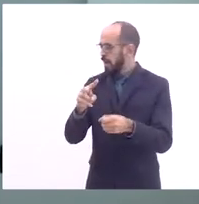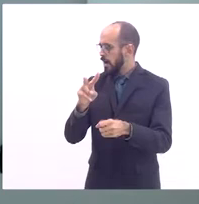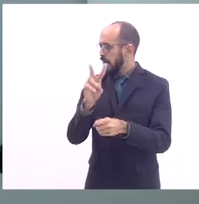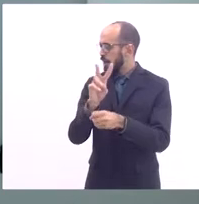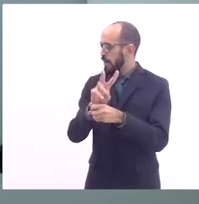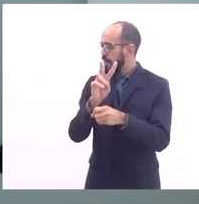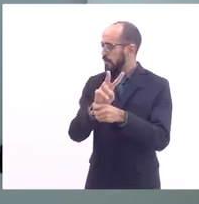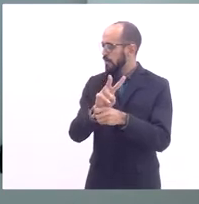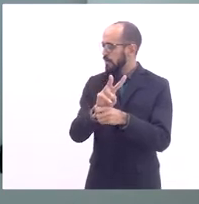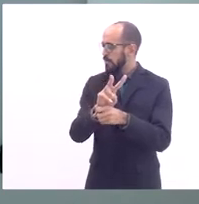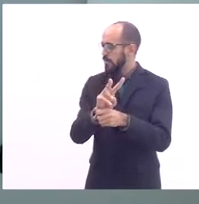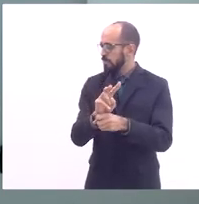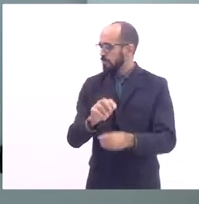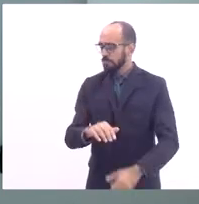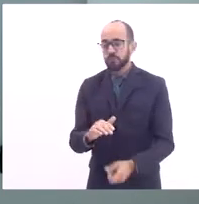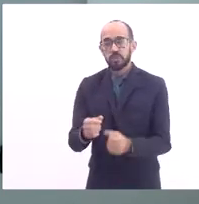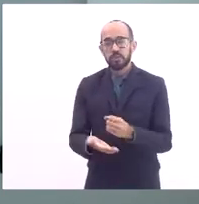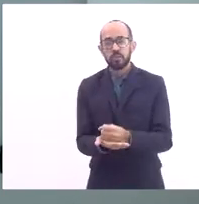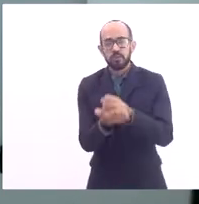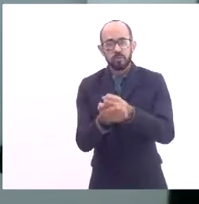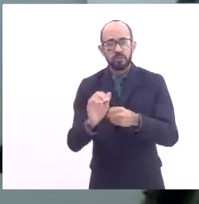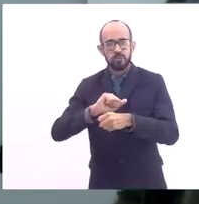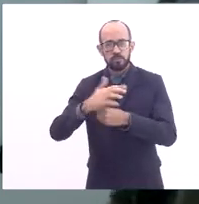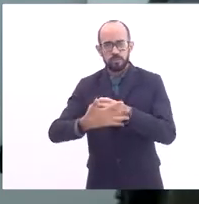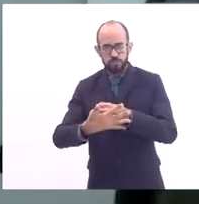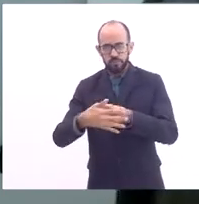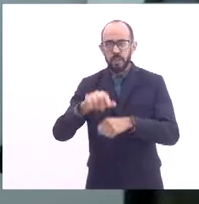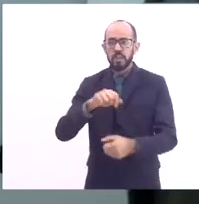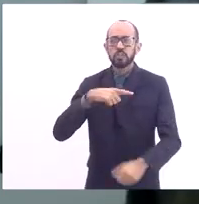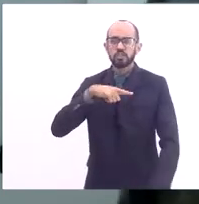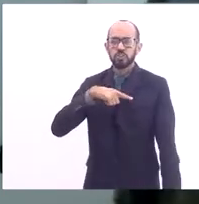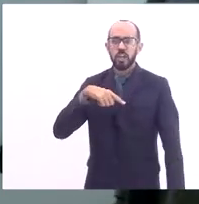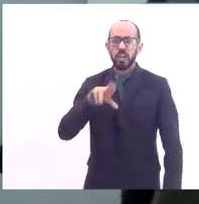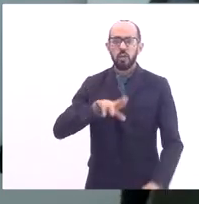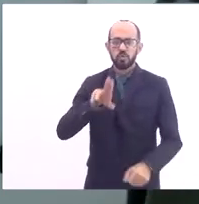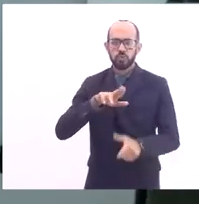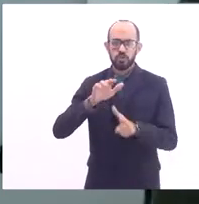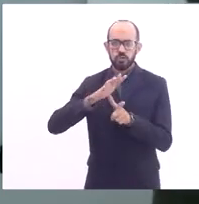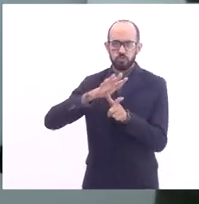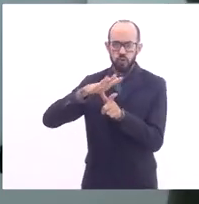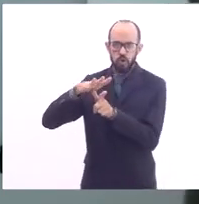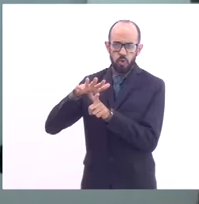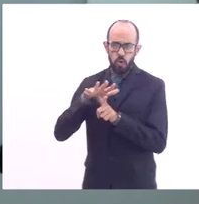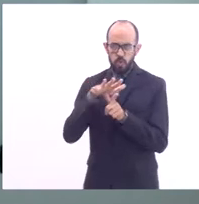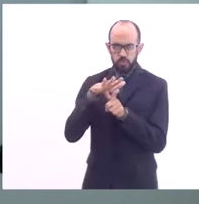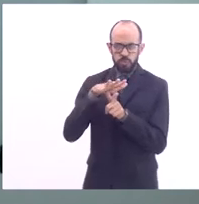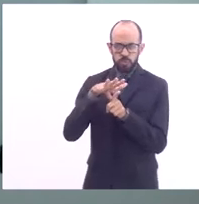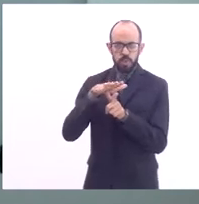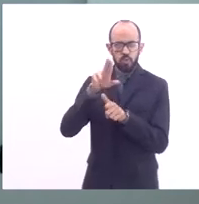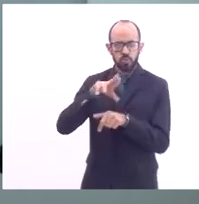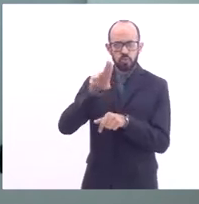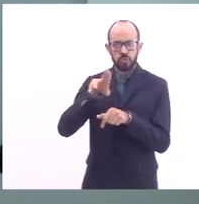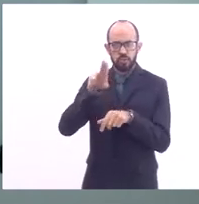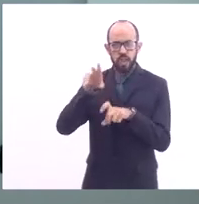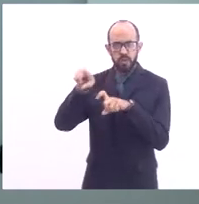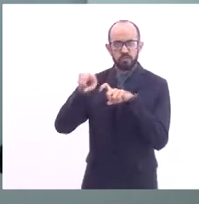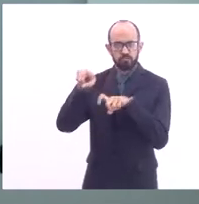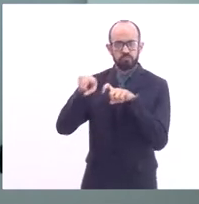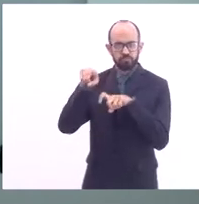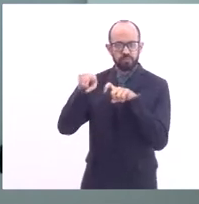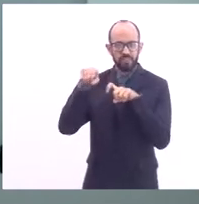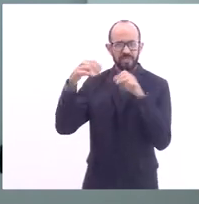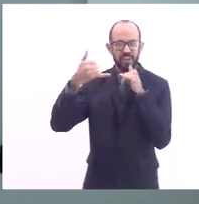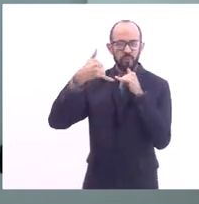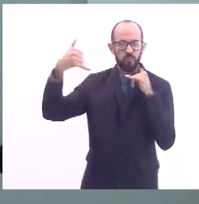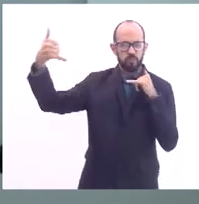é a parte de inspeção por helicóptero, né, muito utilizado nas áreas rurais, né, que tem uma grande dispersão de rede, então